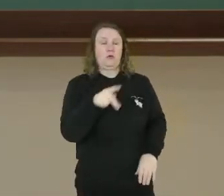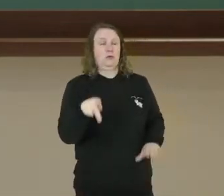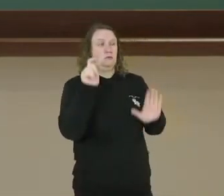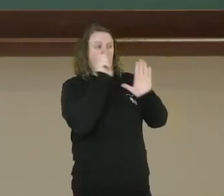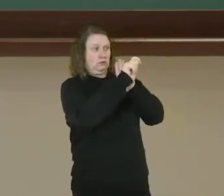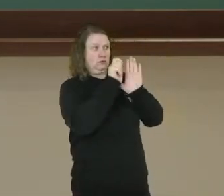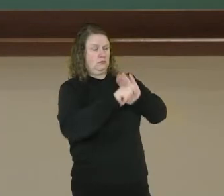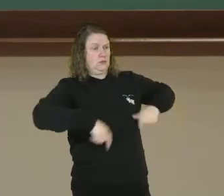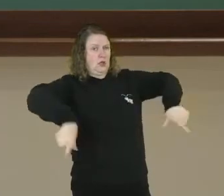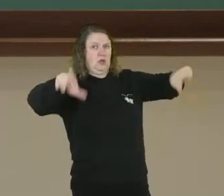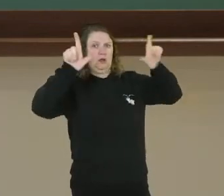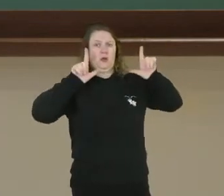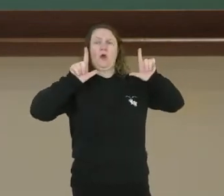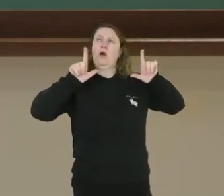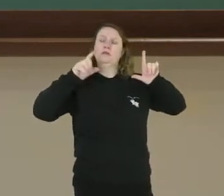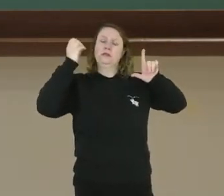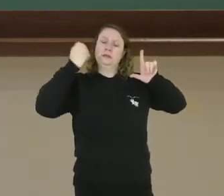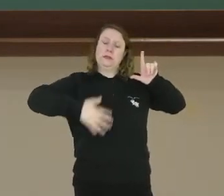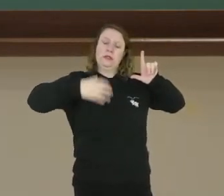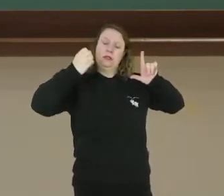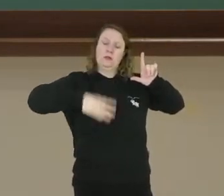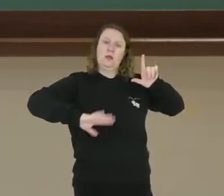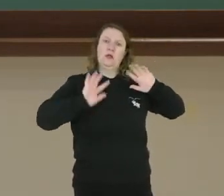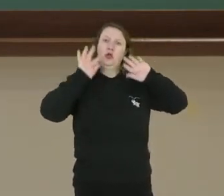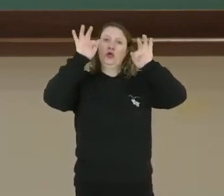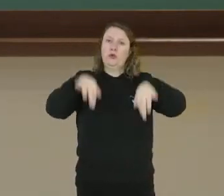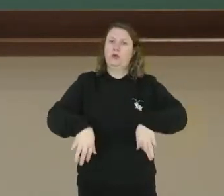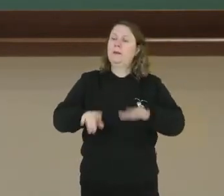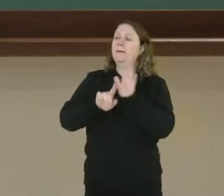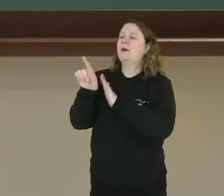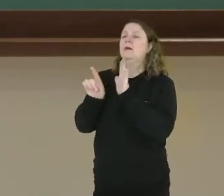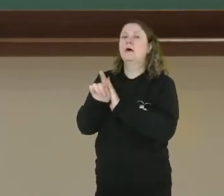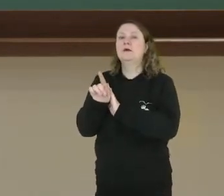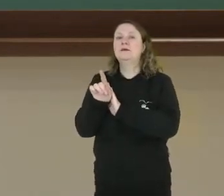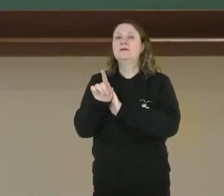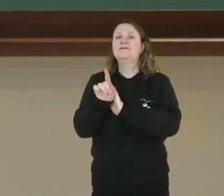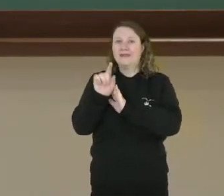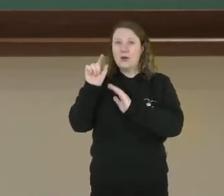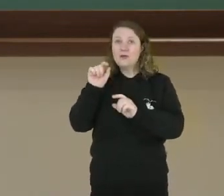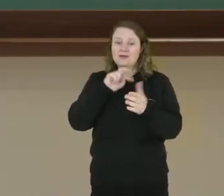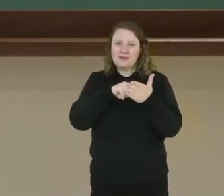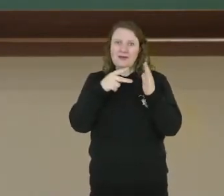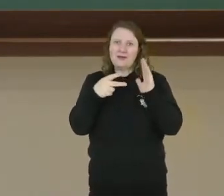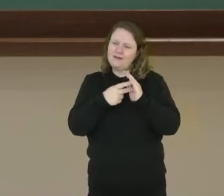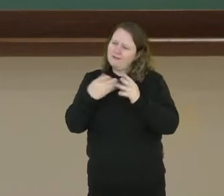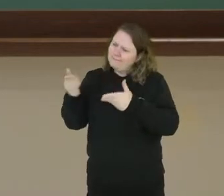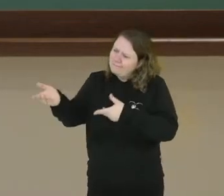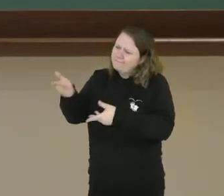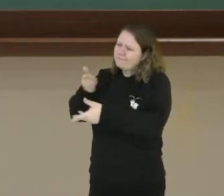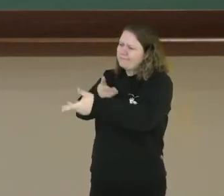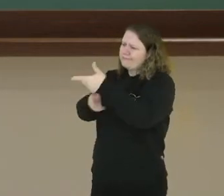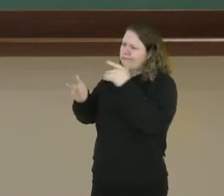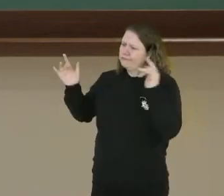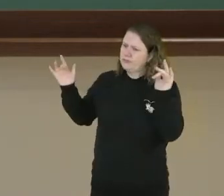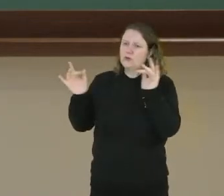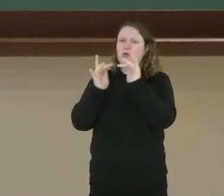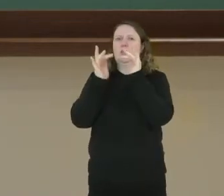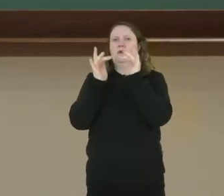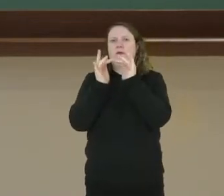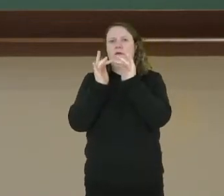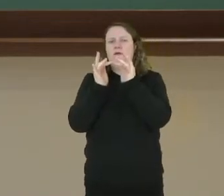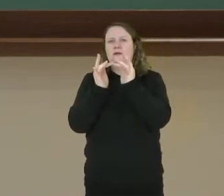anota, presta atenção, no final faz as perguntas, a sua aula está em sintonia. Todo mundo está ligado naquela aula. Então,